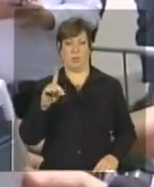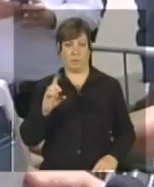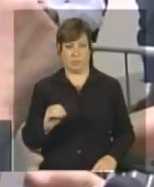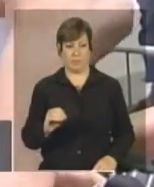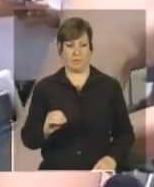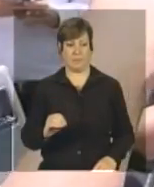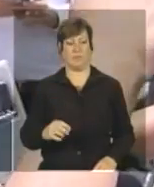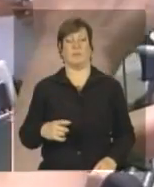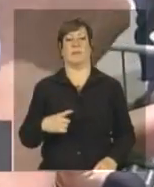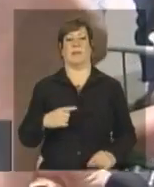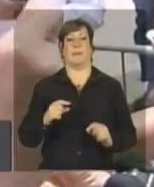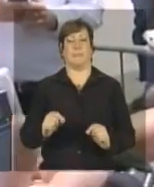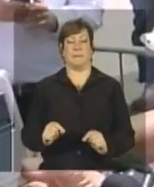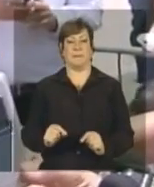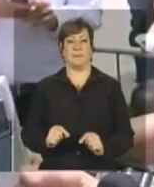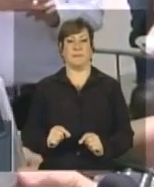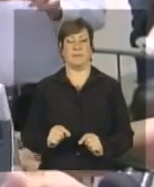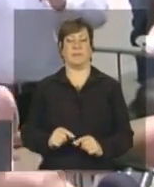Luiz Eduardo Magalhães.